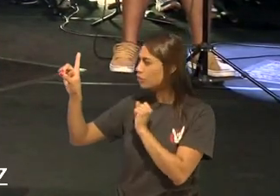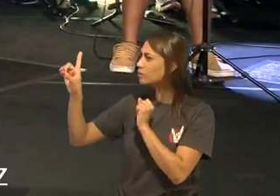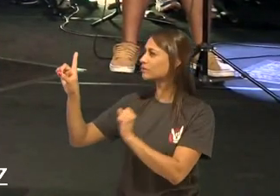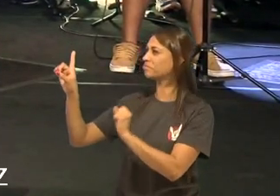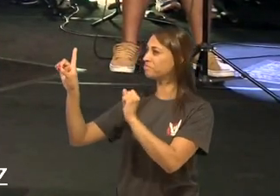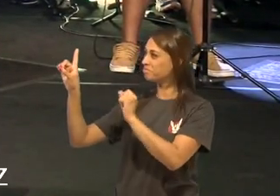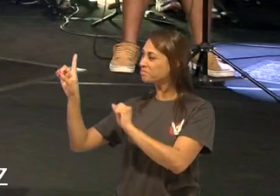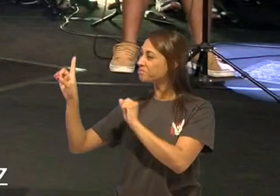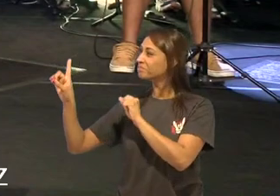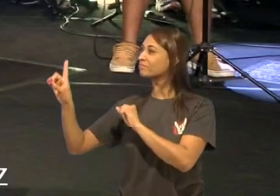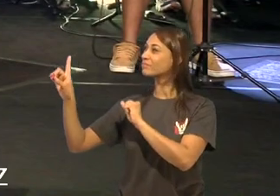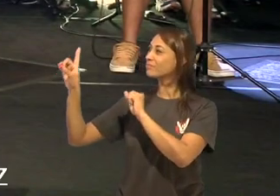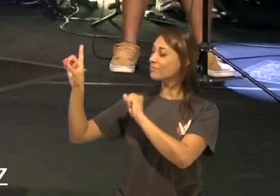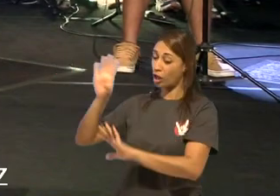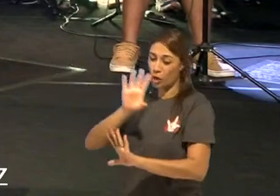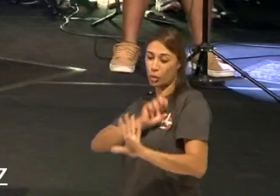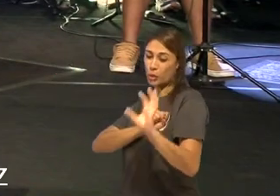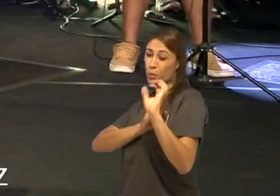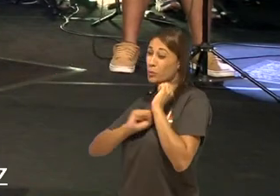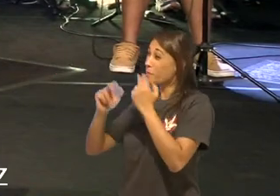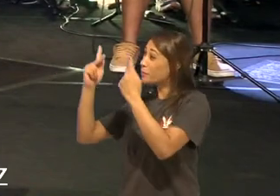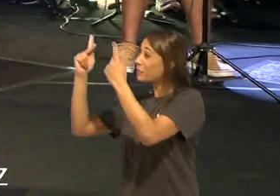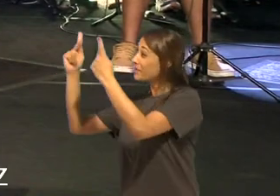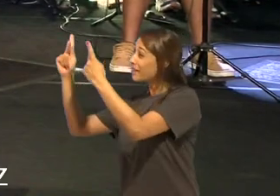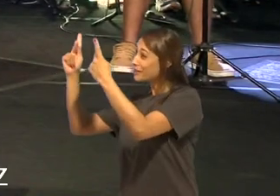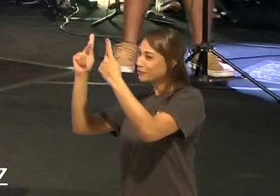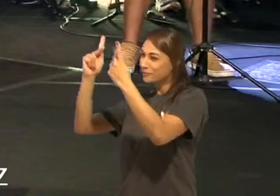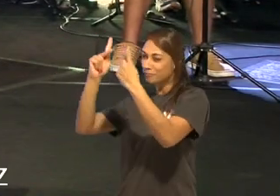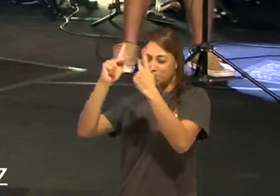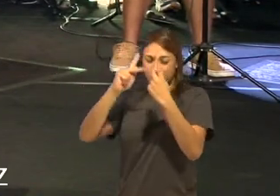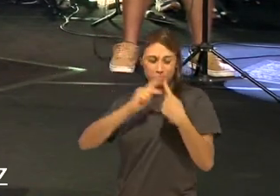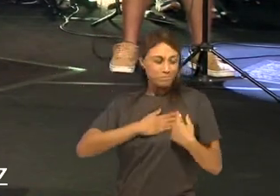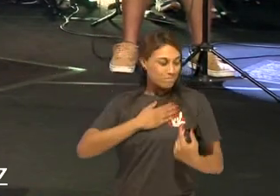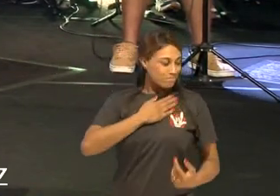me satisfaz. O teu amor me